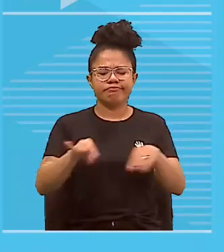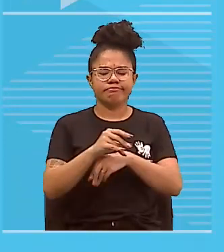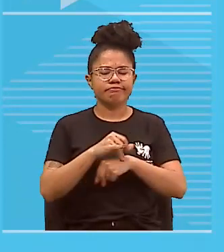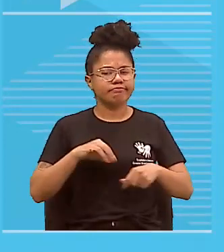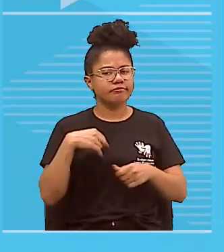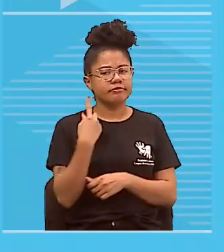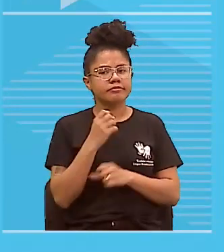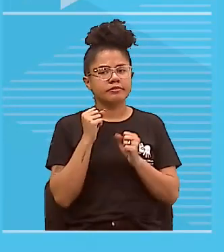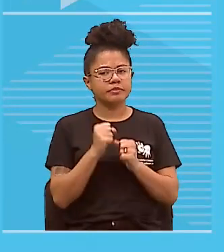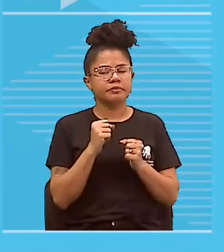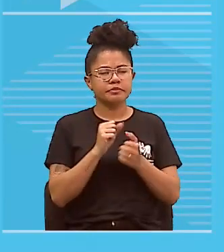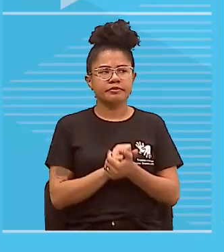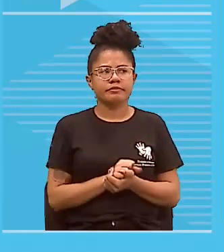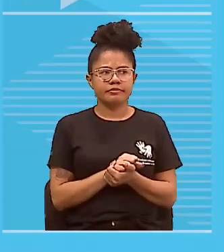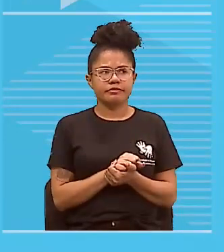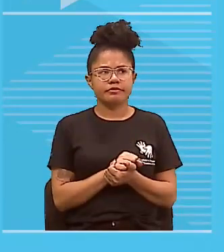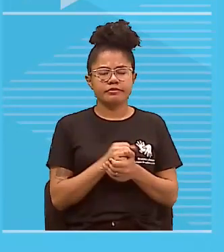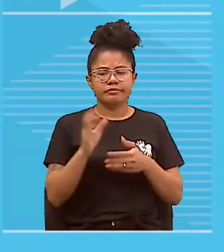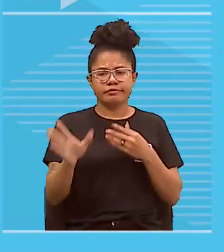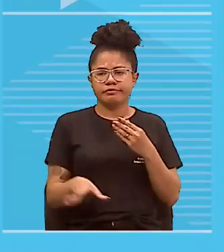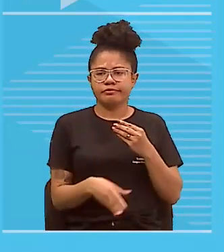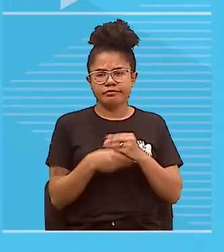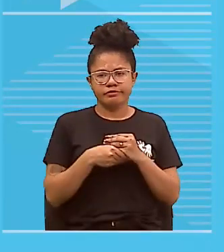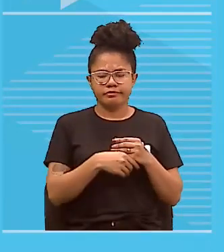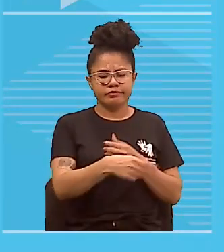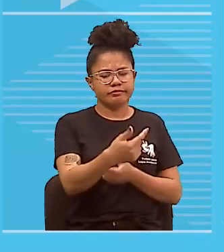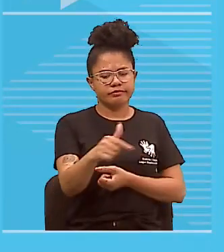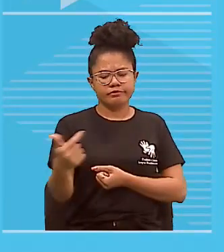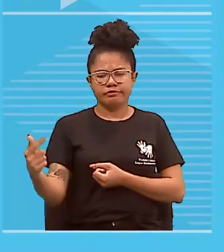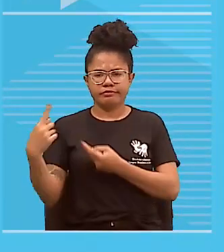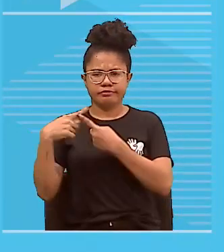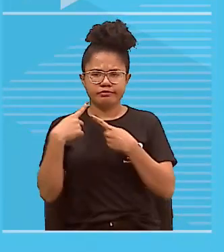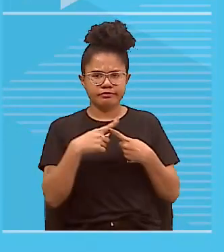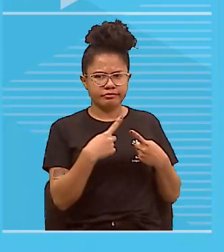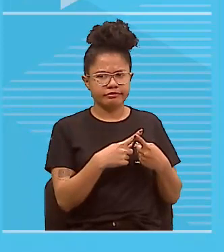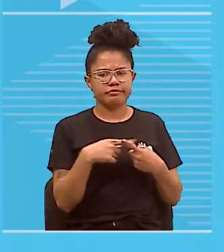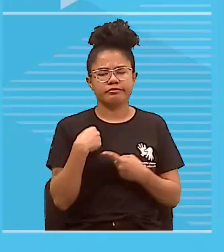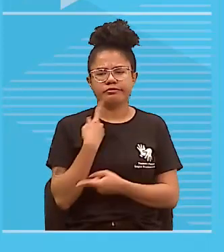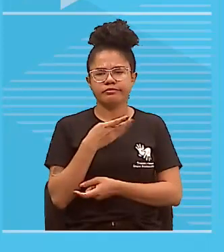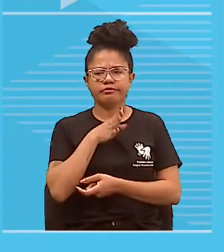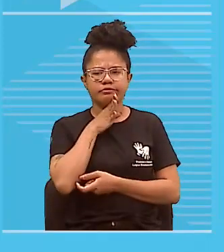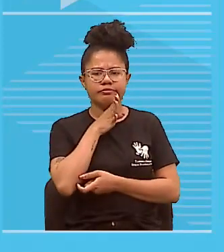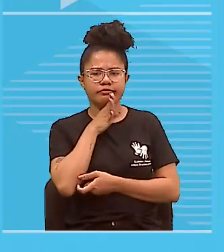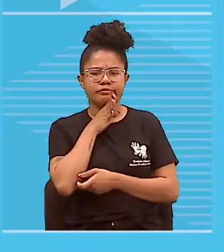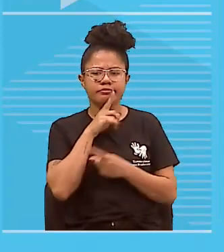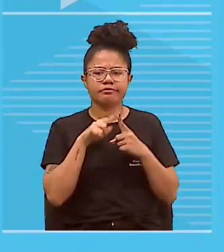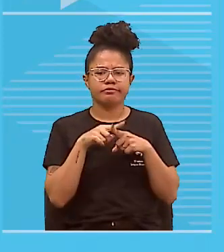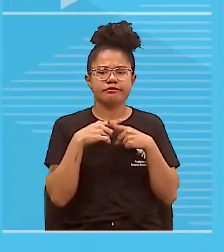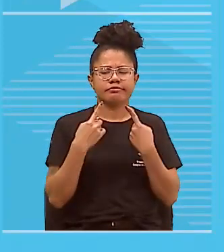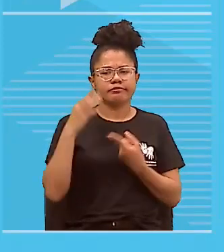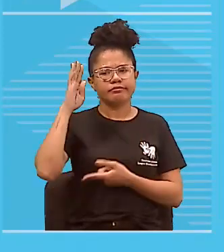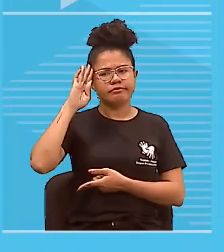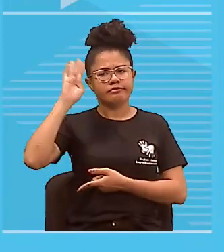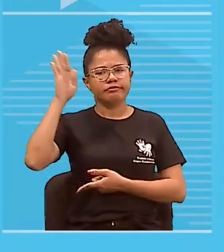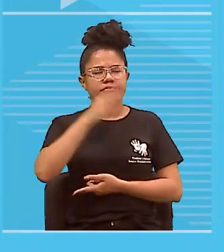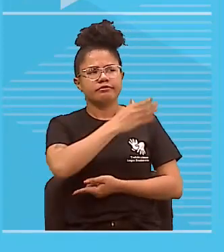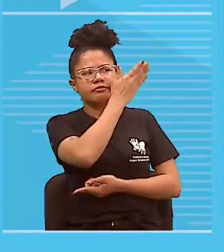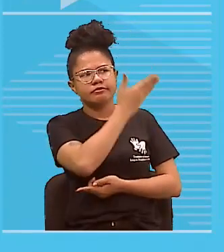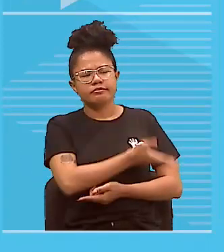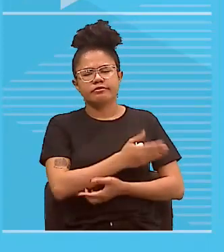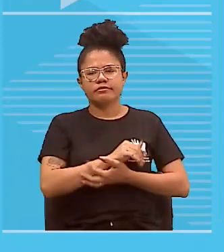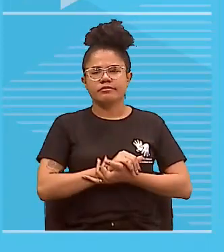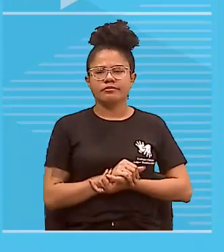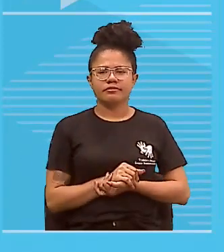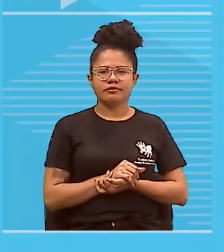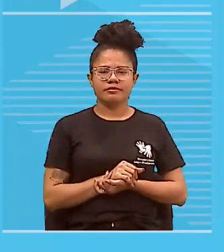A gente podia incorporar aqui também outros tipos que nós vamos comentar, mas principalmente esses três, tá bom? Então,